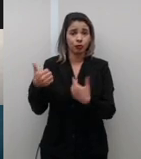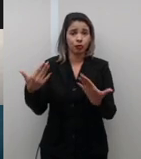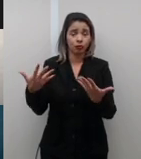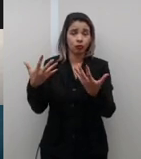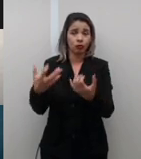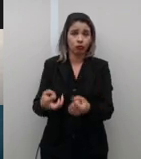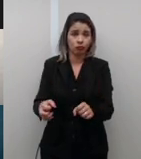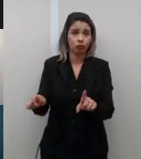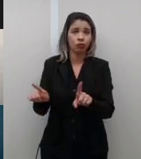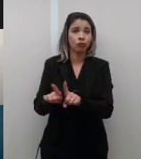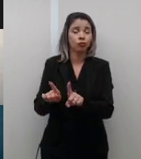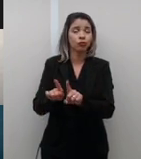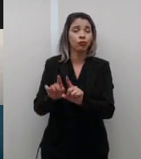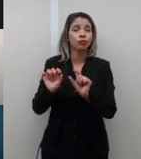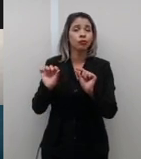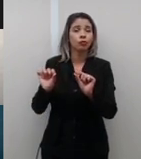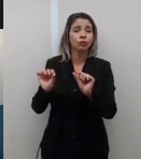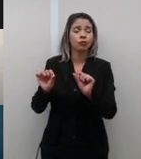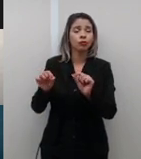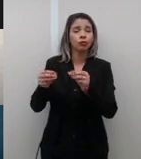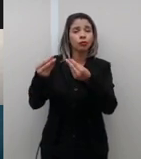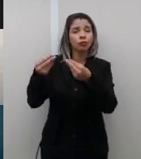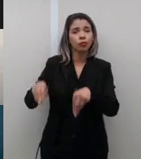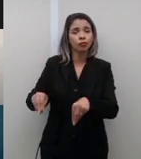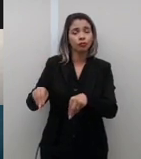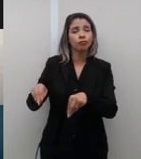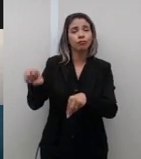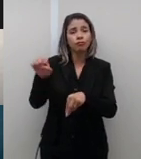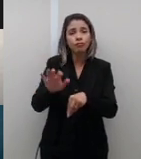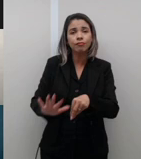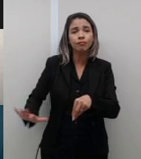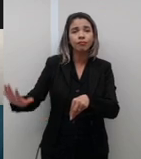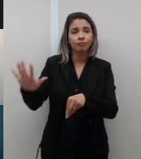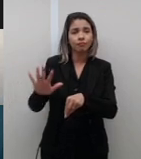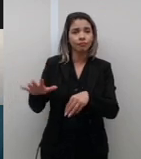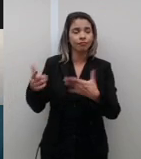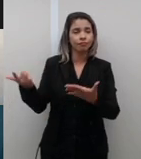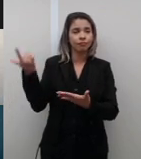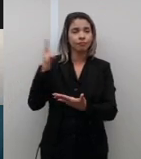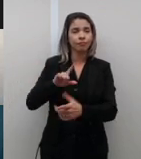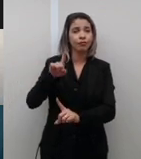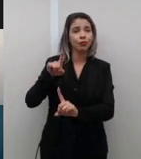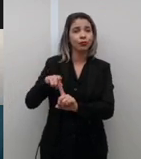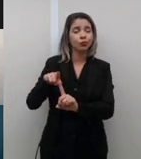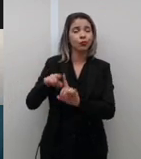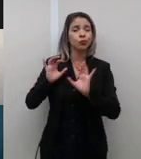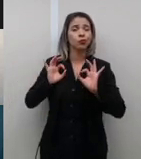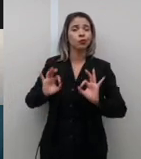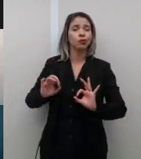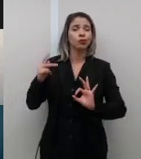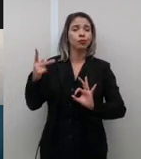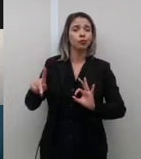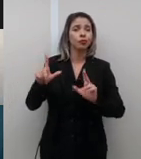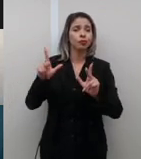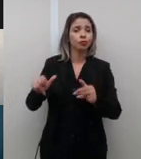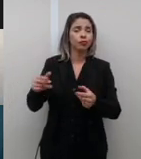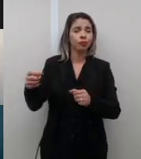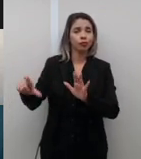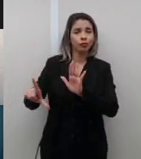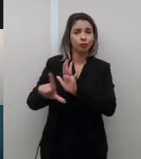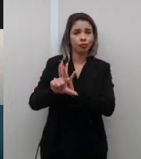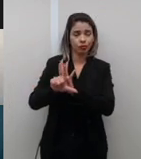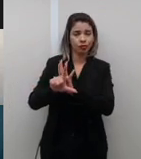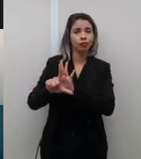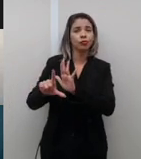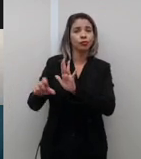somente dolo genérico, ensejando, por conseguinte, a atipicidade da conduta, nos termos do novo regime legal e do entendimento